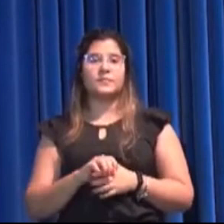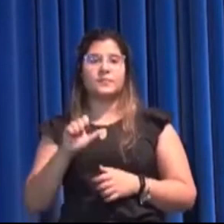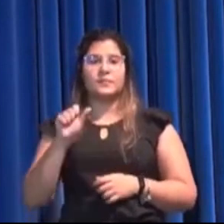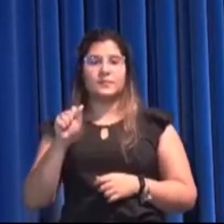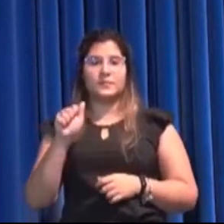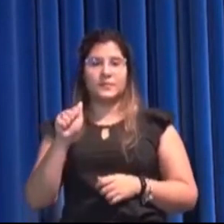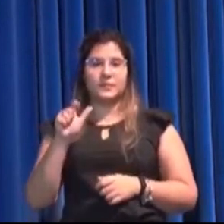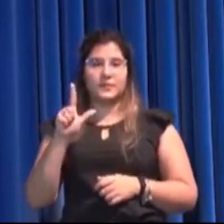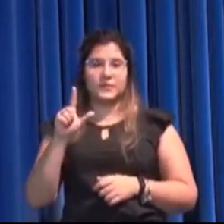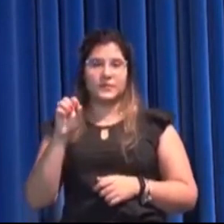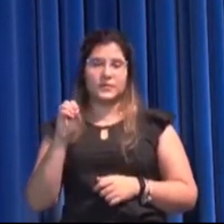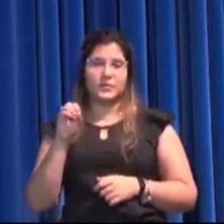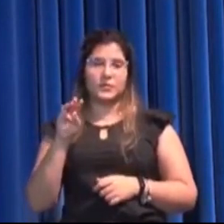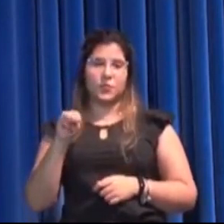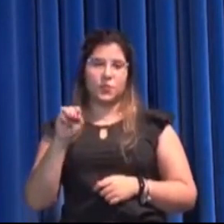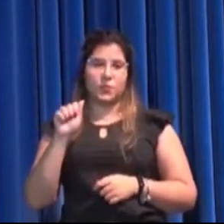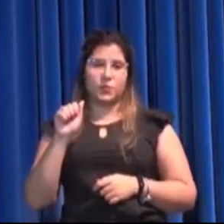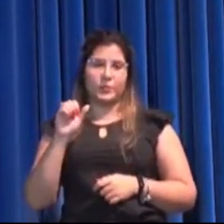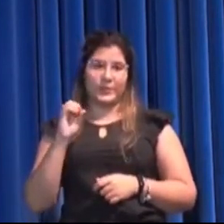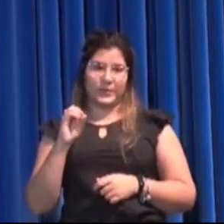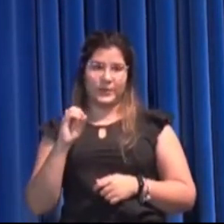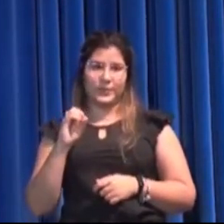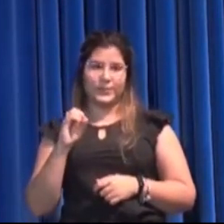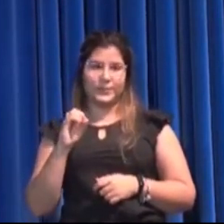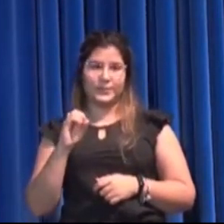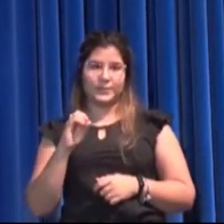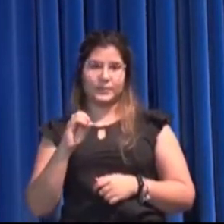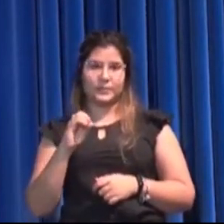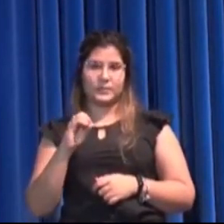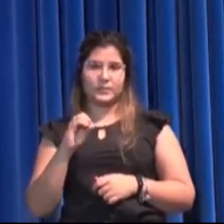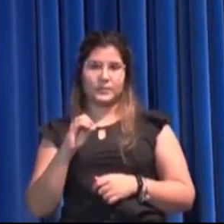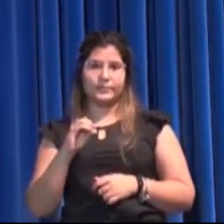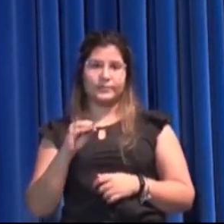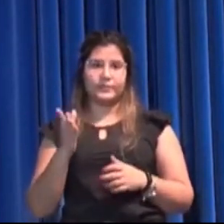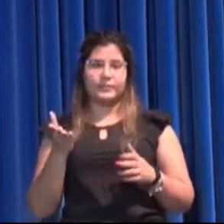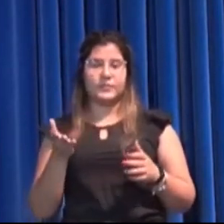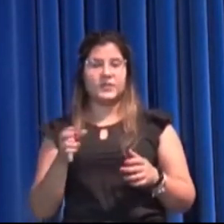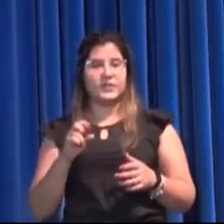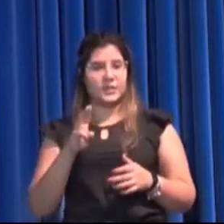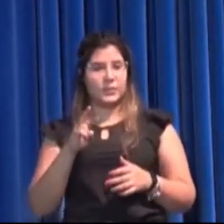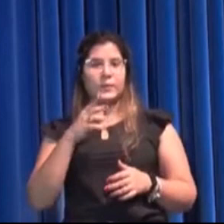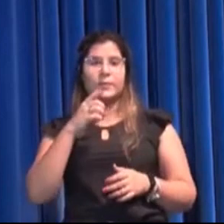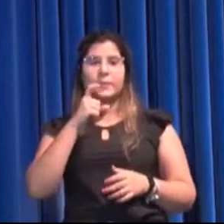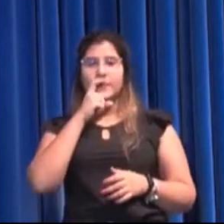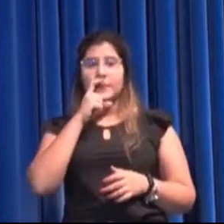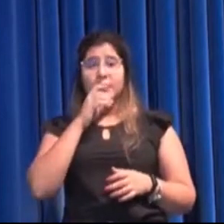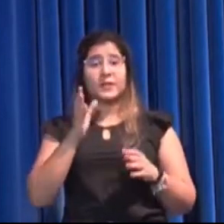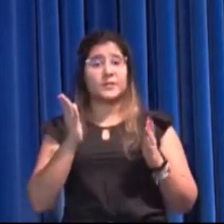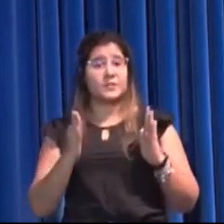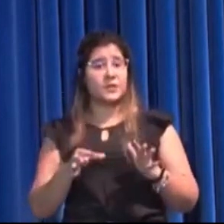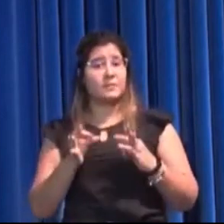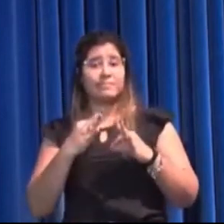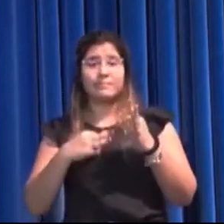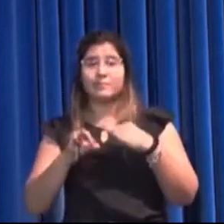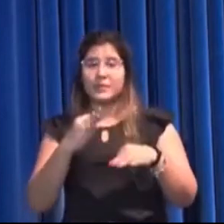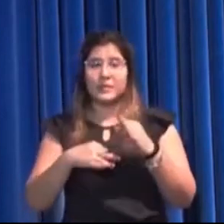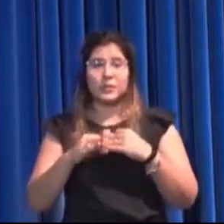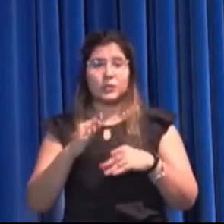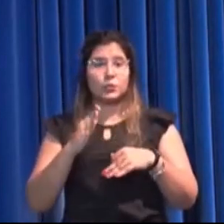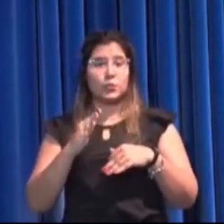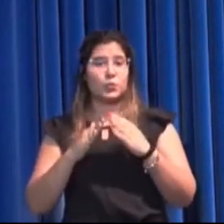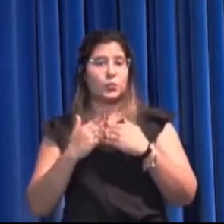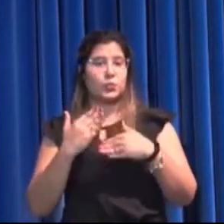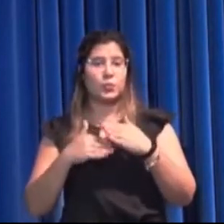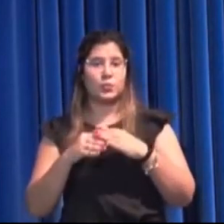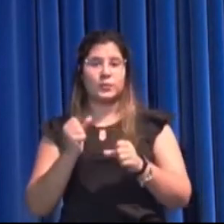Salomão resolveu, como o seu pai Davi já havia preparado todo o material para a construção do templo,